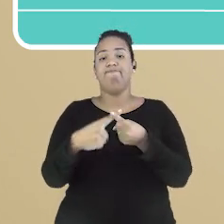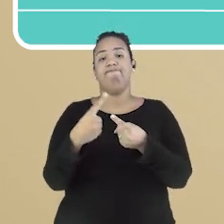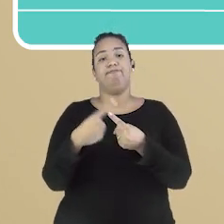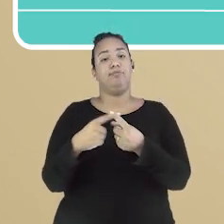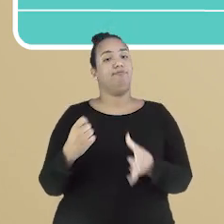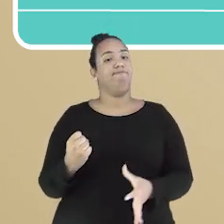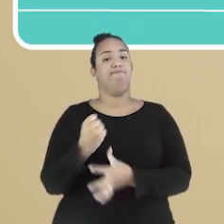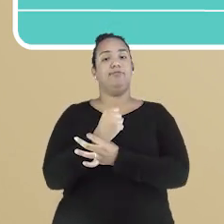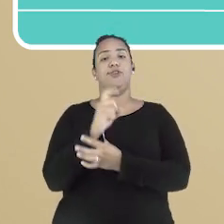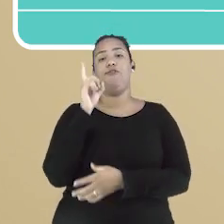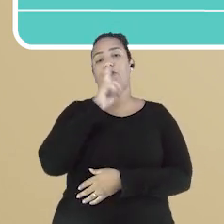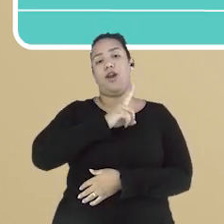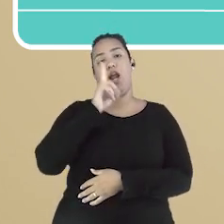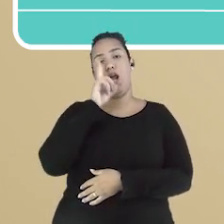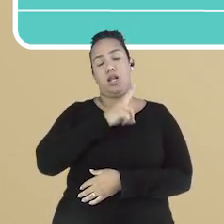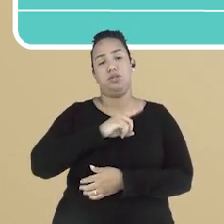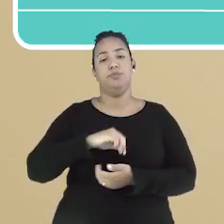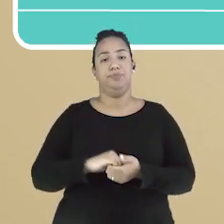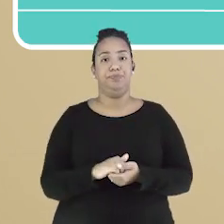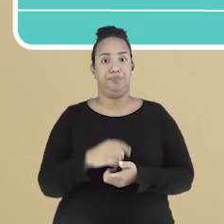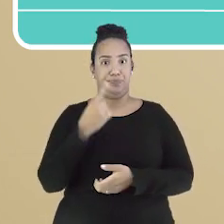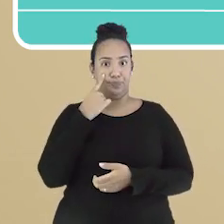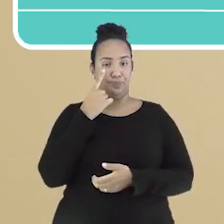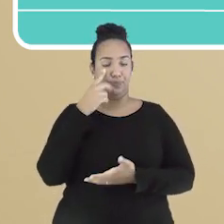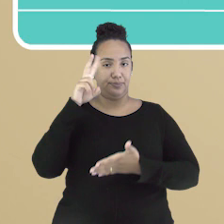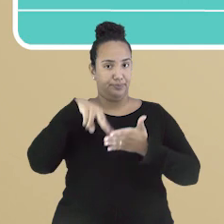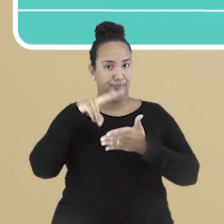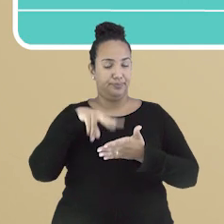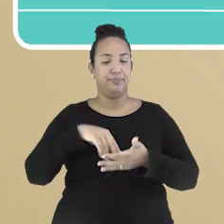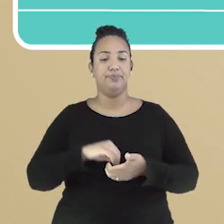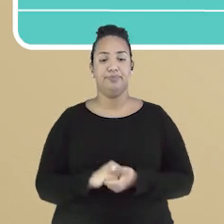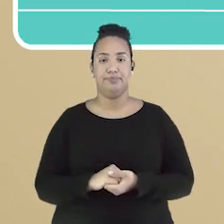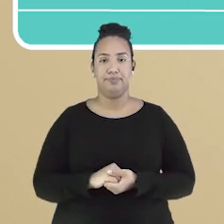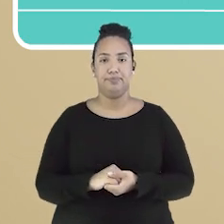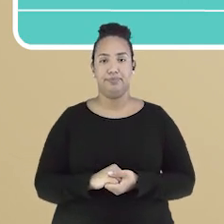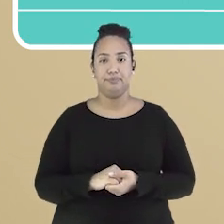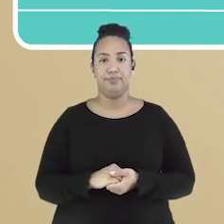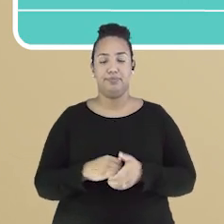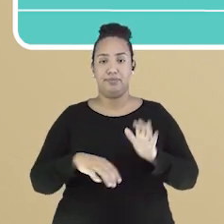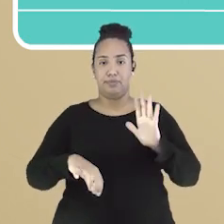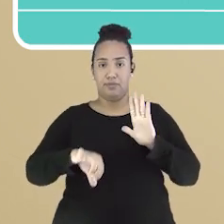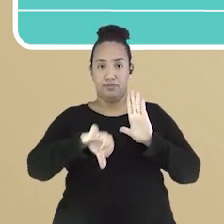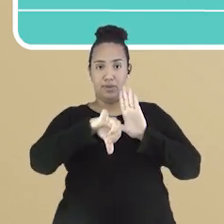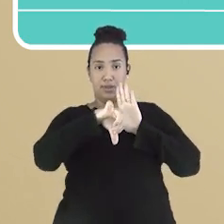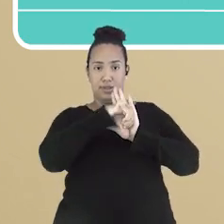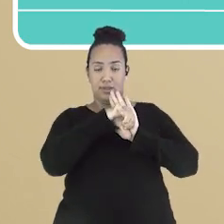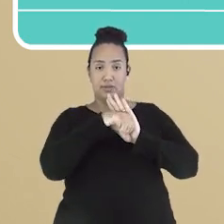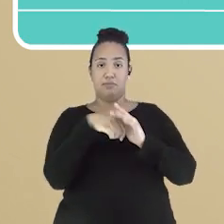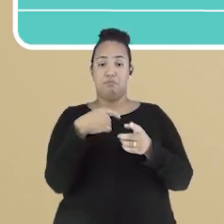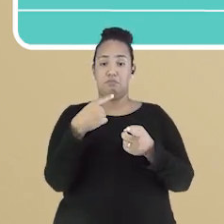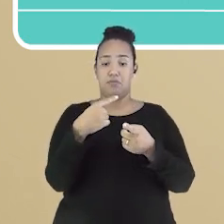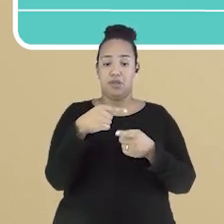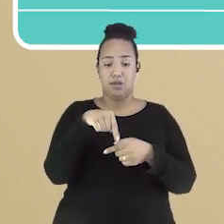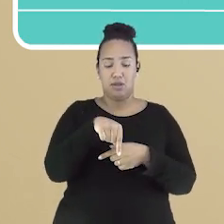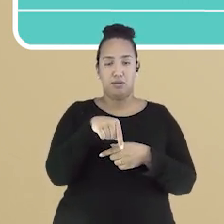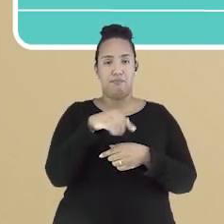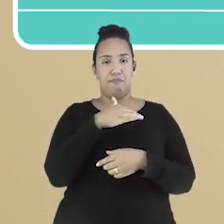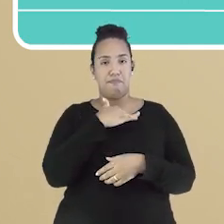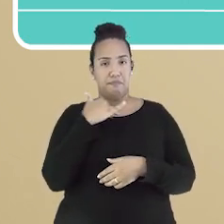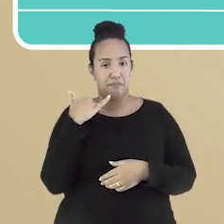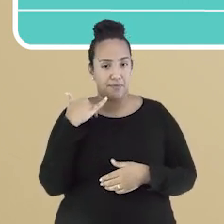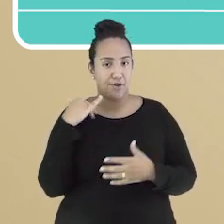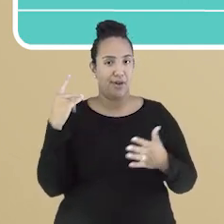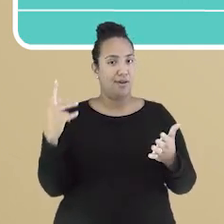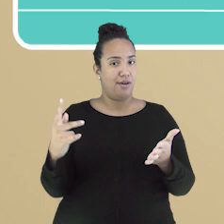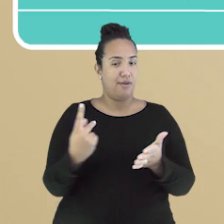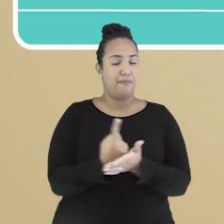de segurança que esses programas tendem a apresentar. Vamos ler. Os crimes cibernéticos que terminam com a violência ou morte